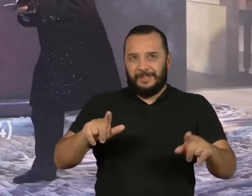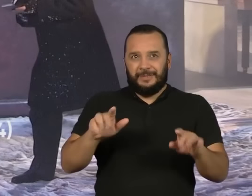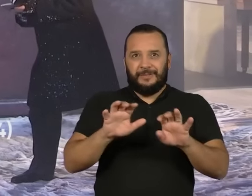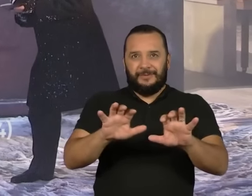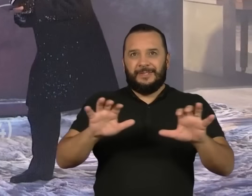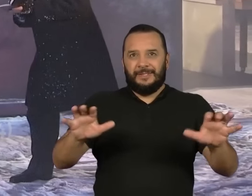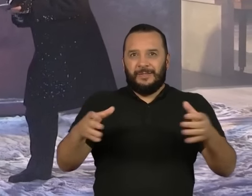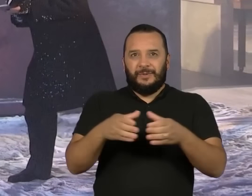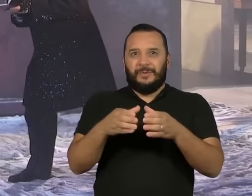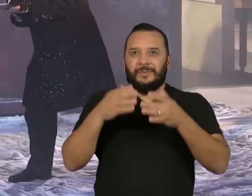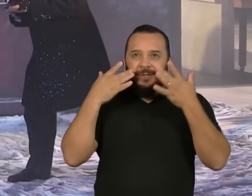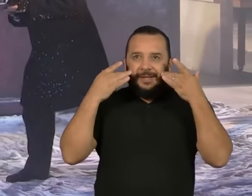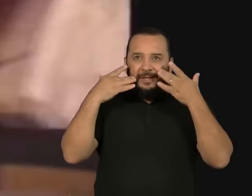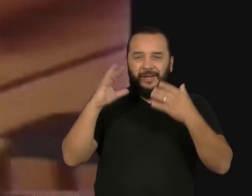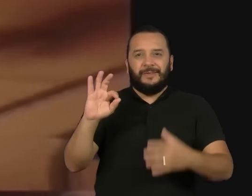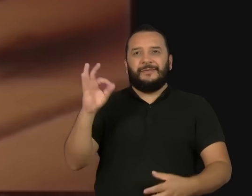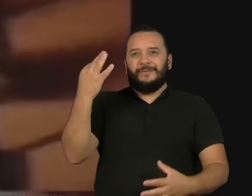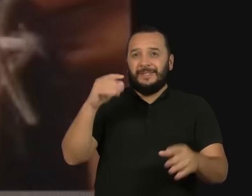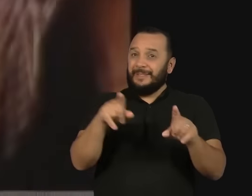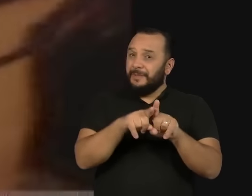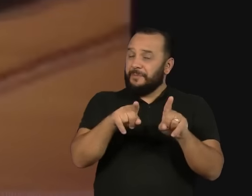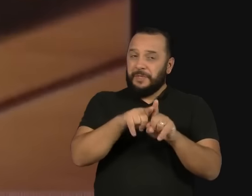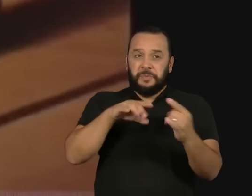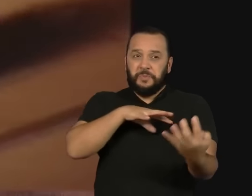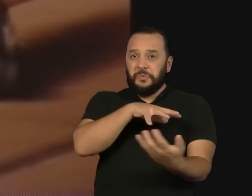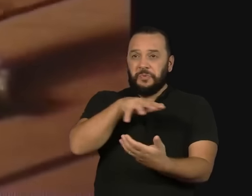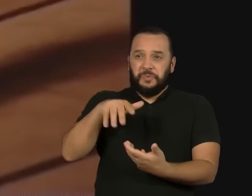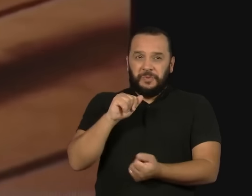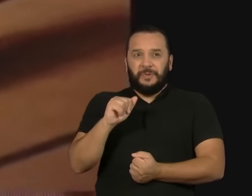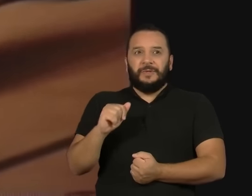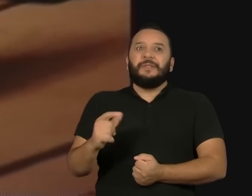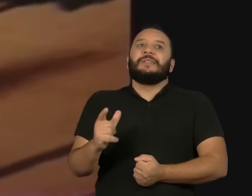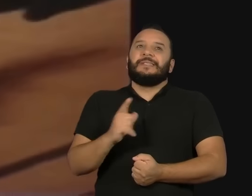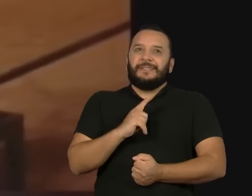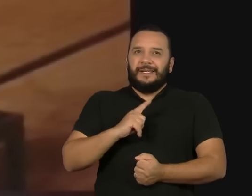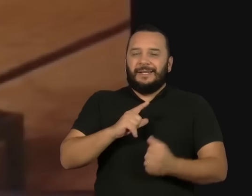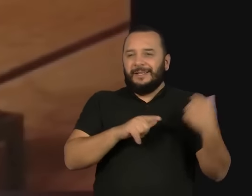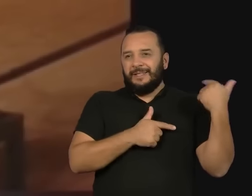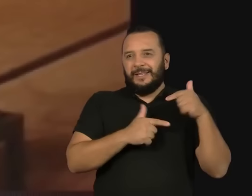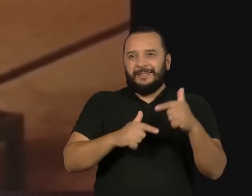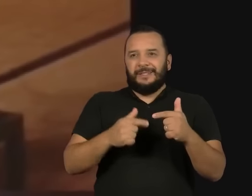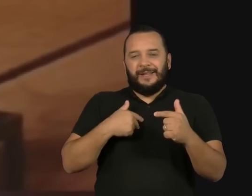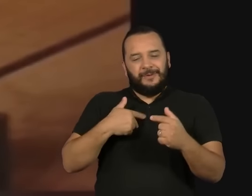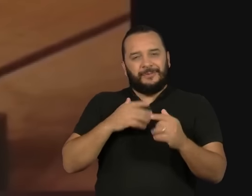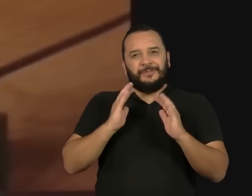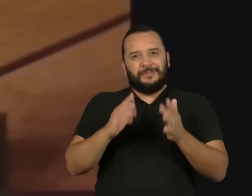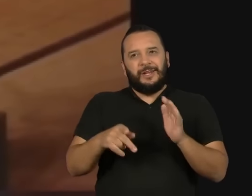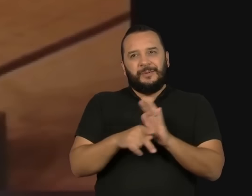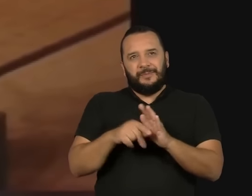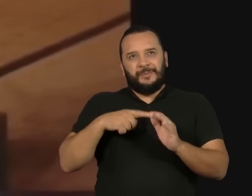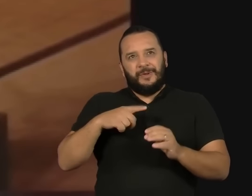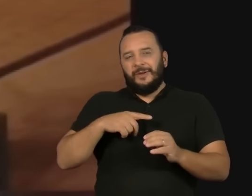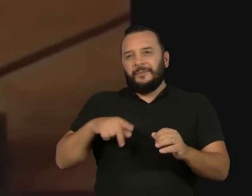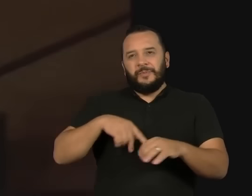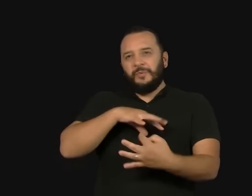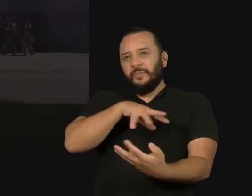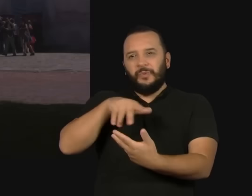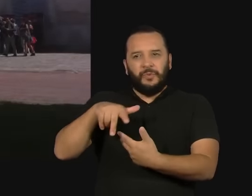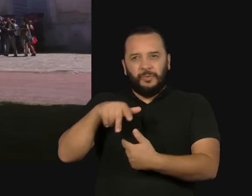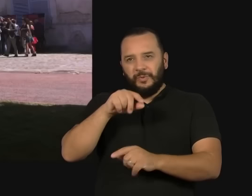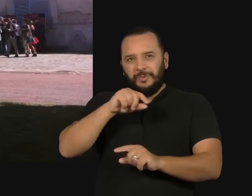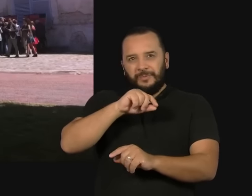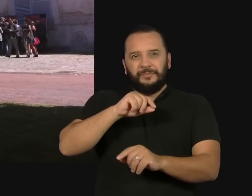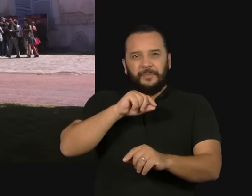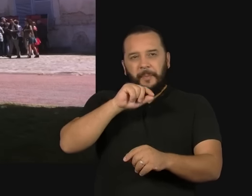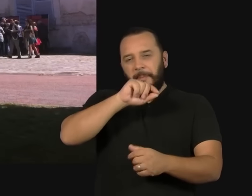companhias teatrais da França, mas de todo o mundo, fundindo tradições artísticas do Oriente e do Ocidente.